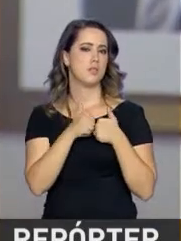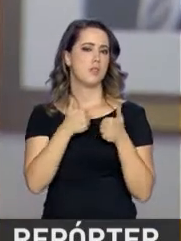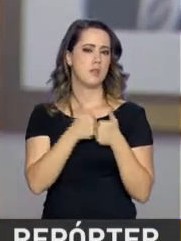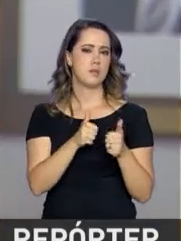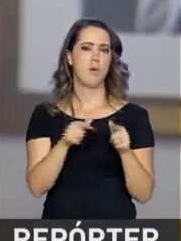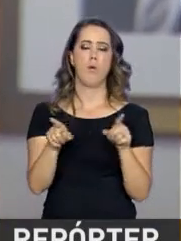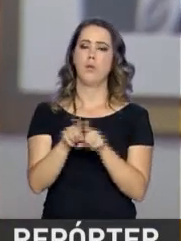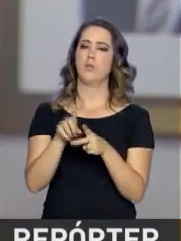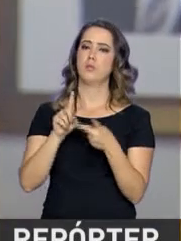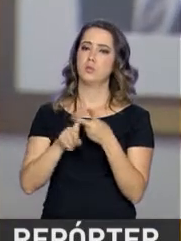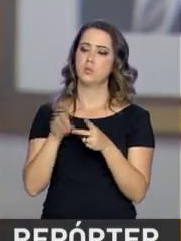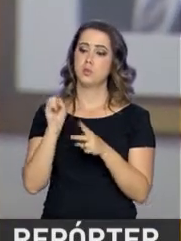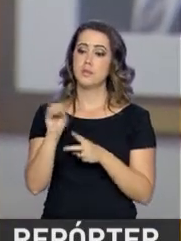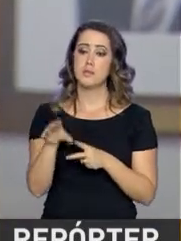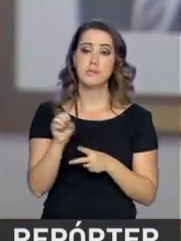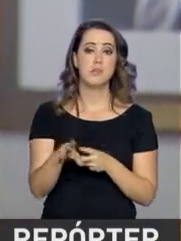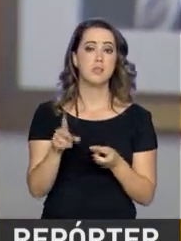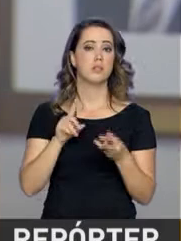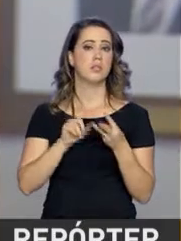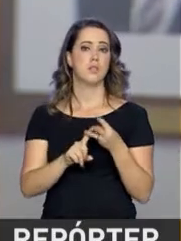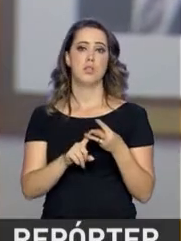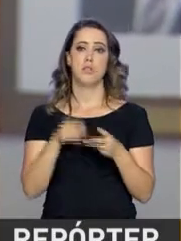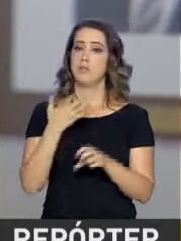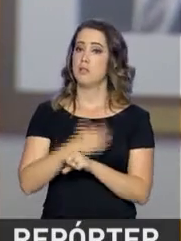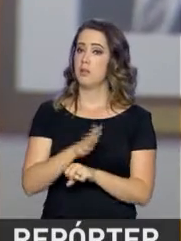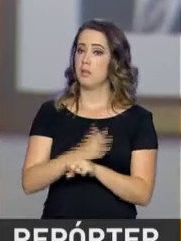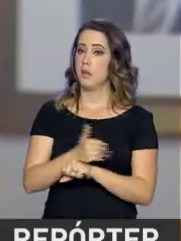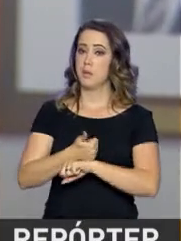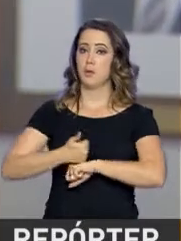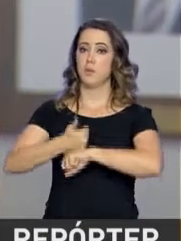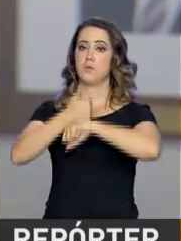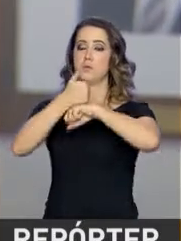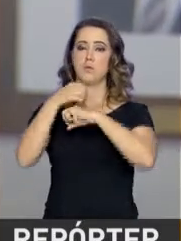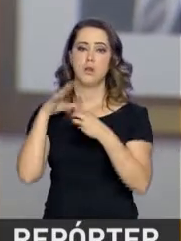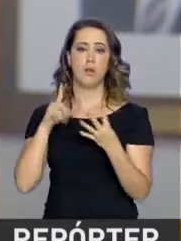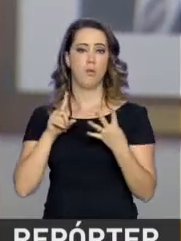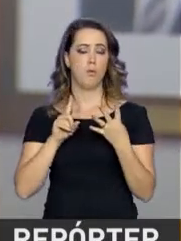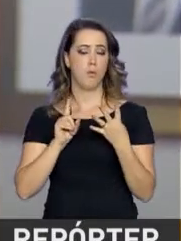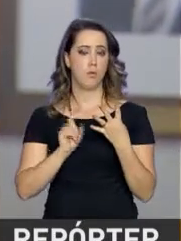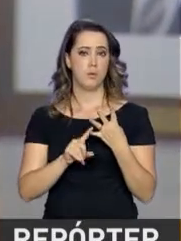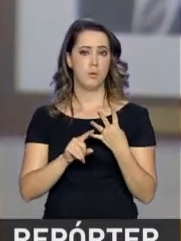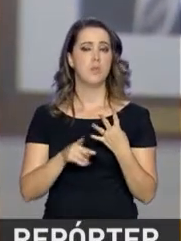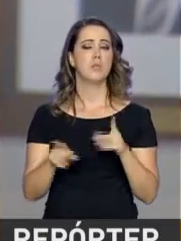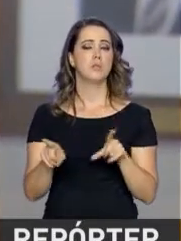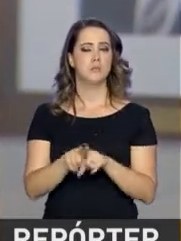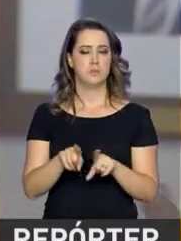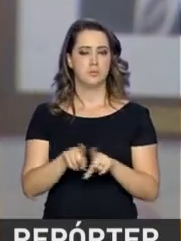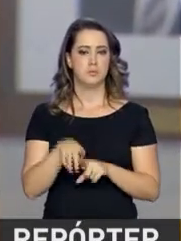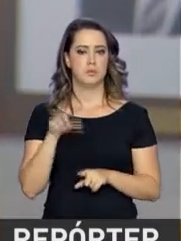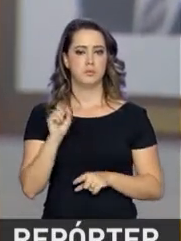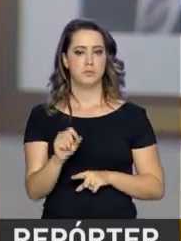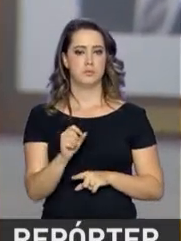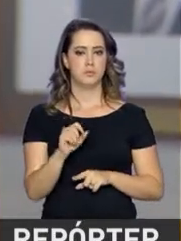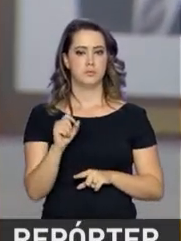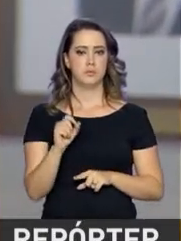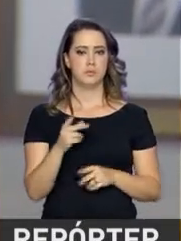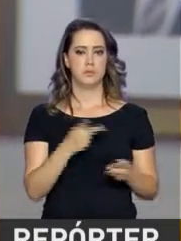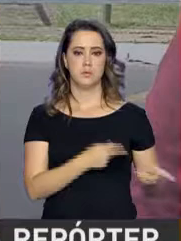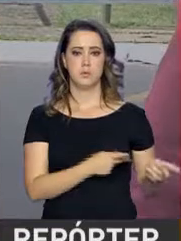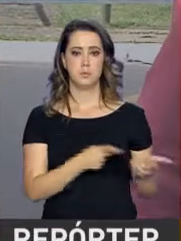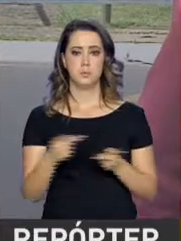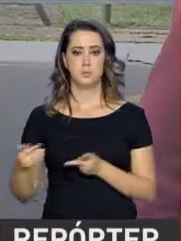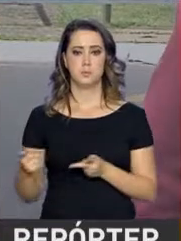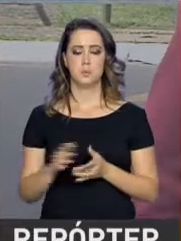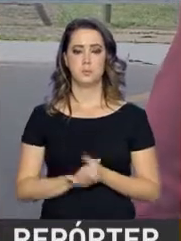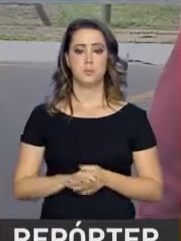cooperação na área de ensino e capacitação de pessoal e treinamento inclusive e visitas